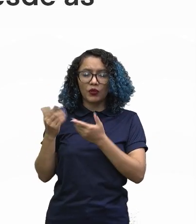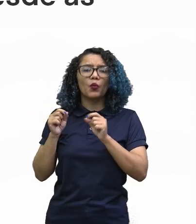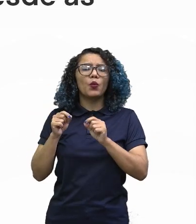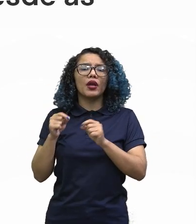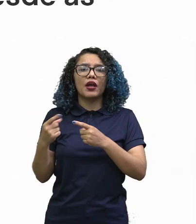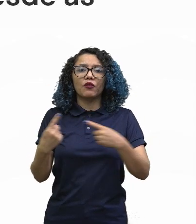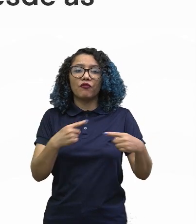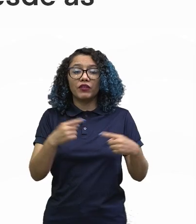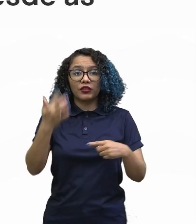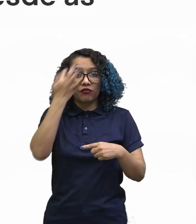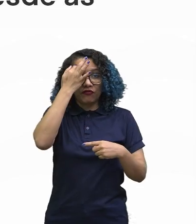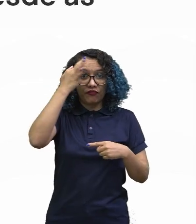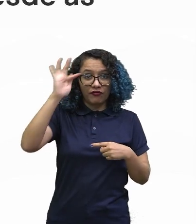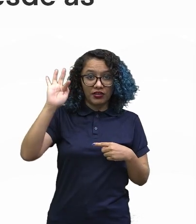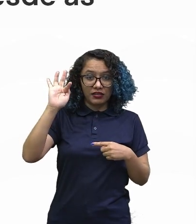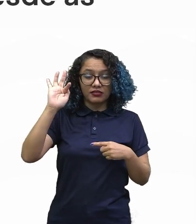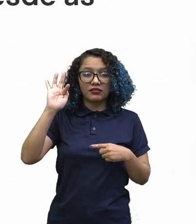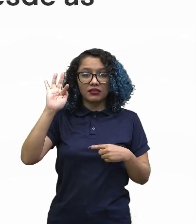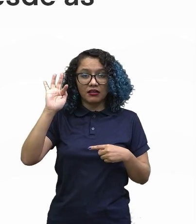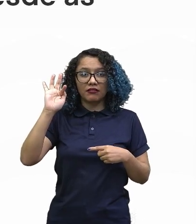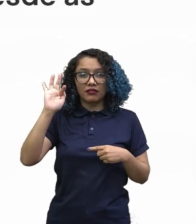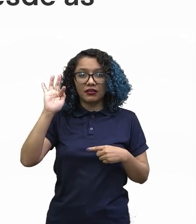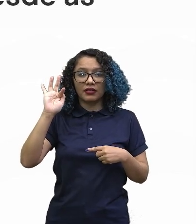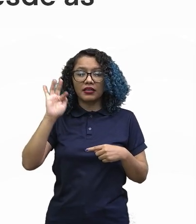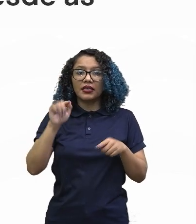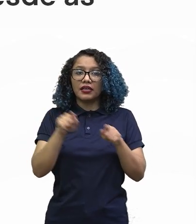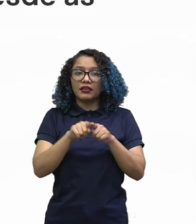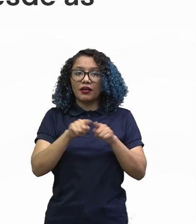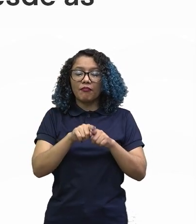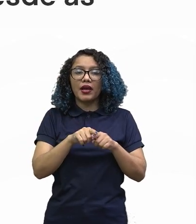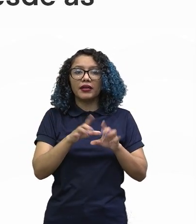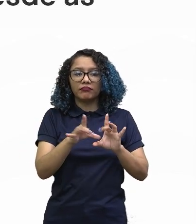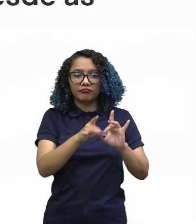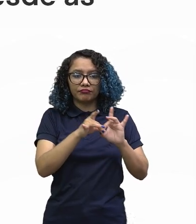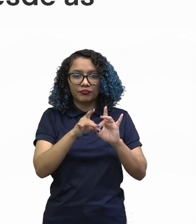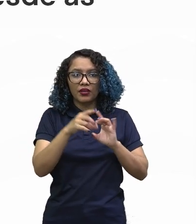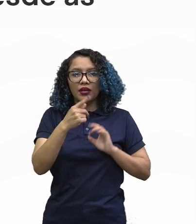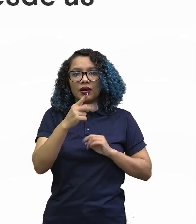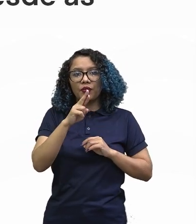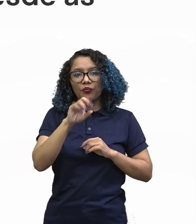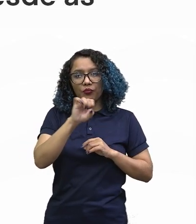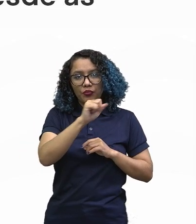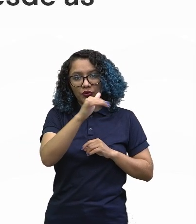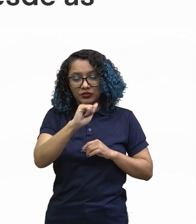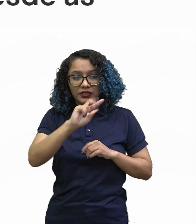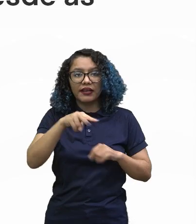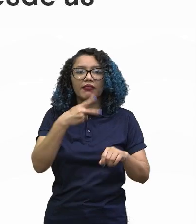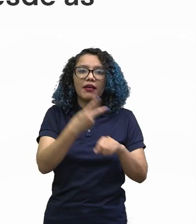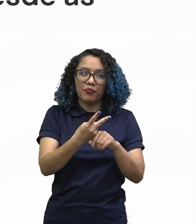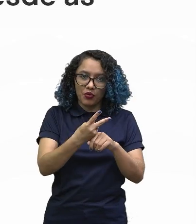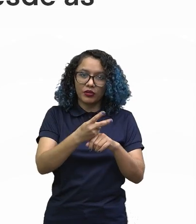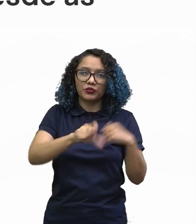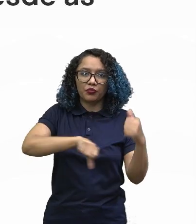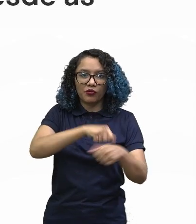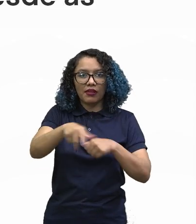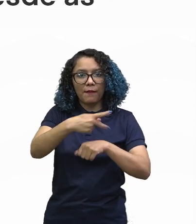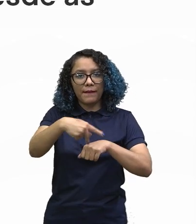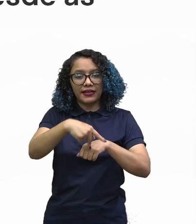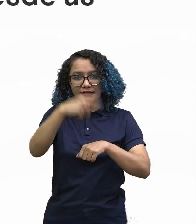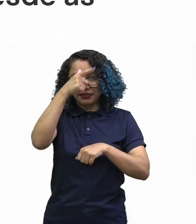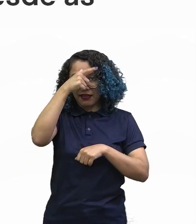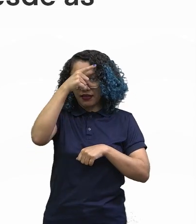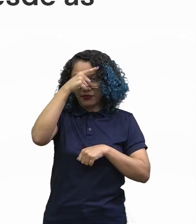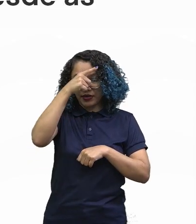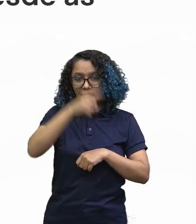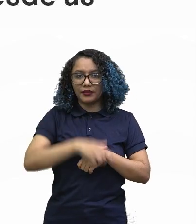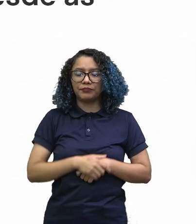conflito entre a França e até então o Reino da Prússia, e que depois vai se tornar a Alemanha, e que vai